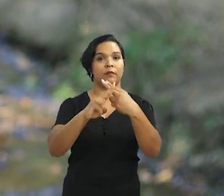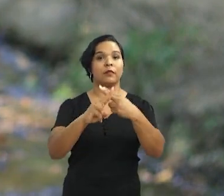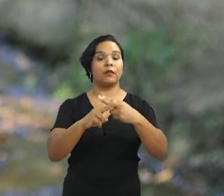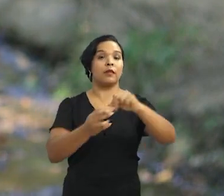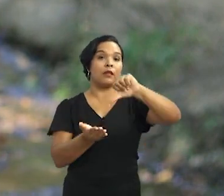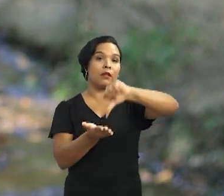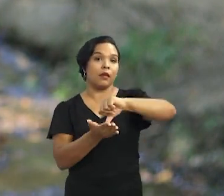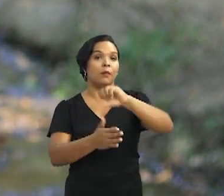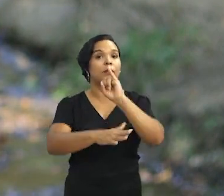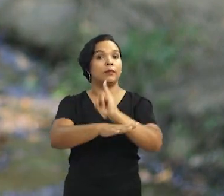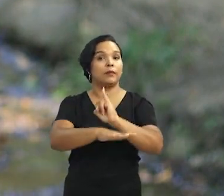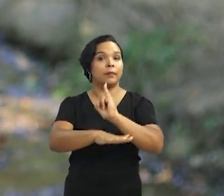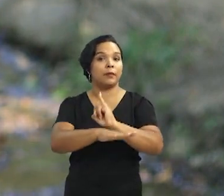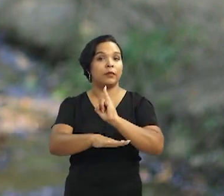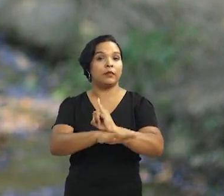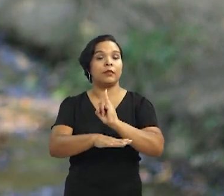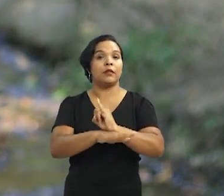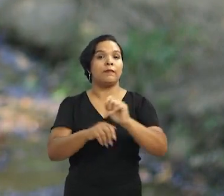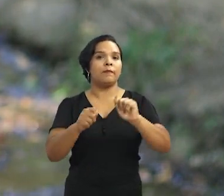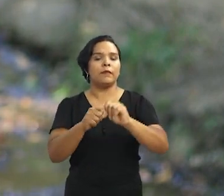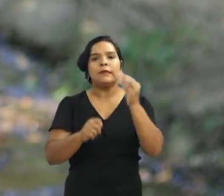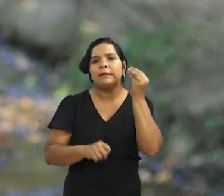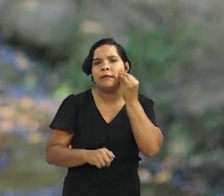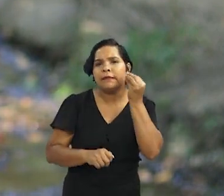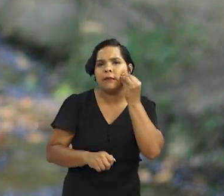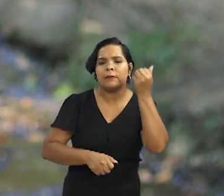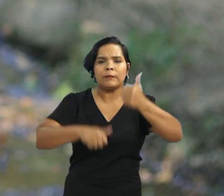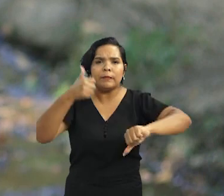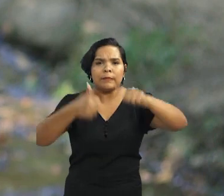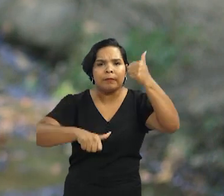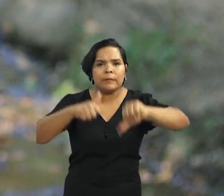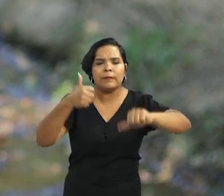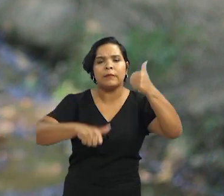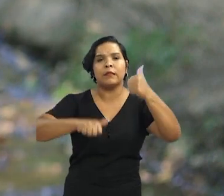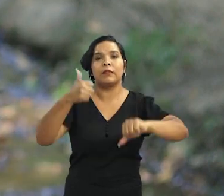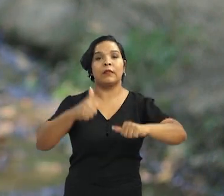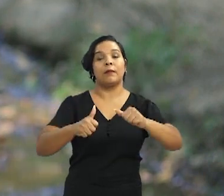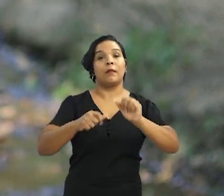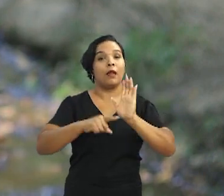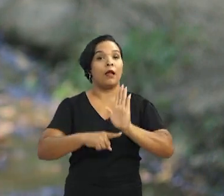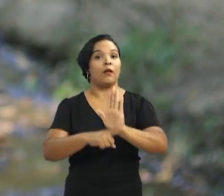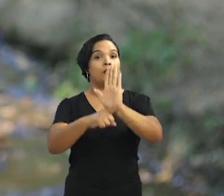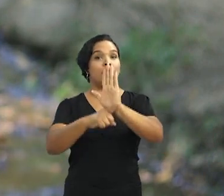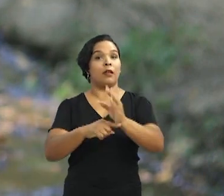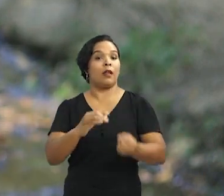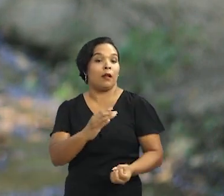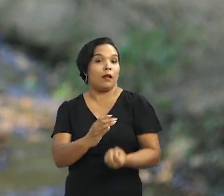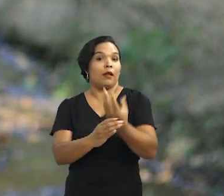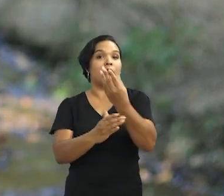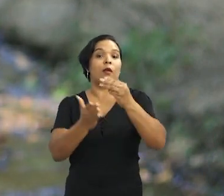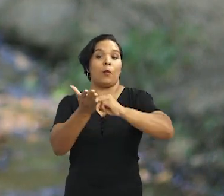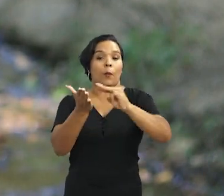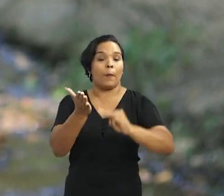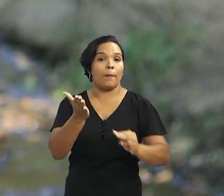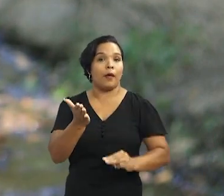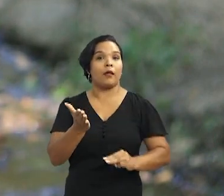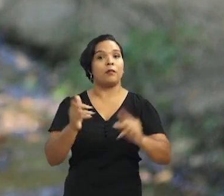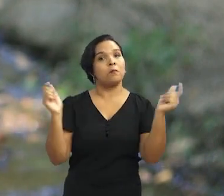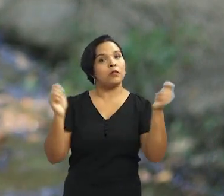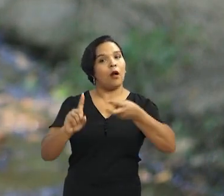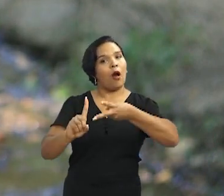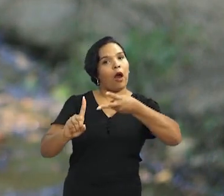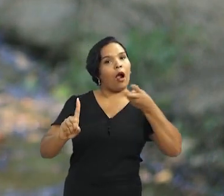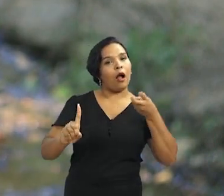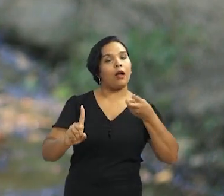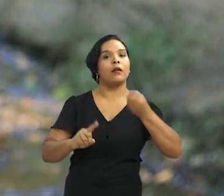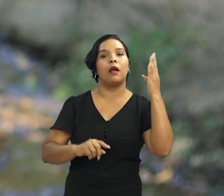Estadual do Sudoeste da Bahia, campus de Itapetinga, estão realizando testes e produzindo parâmetros para auxiliar na criação de um método que